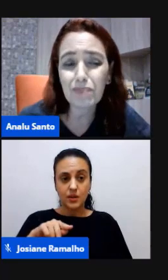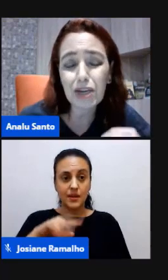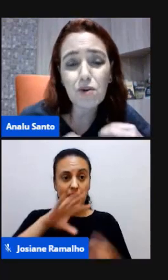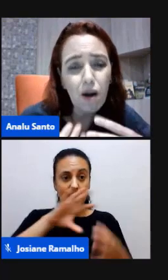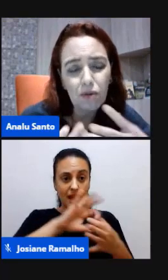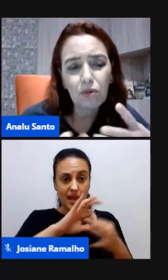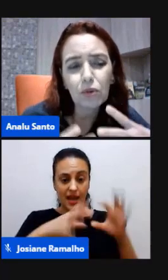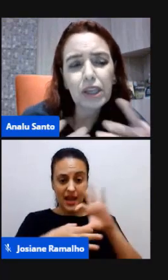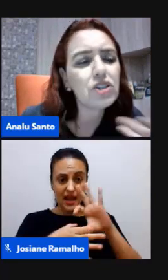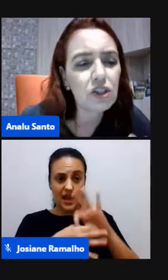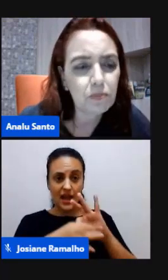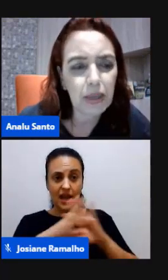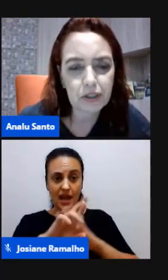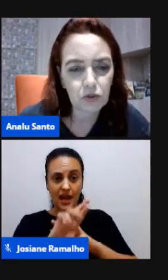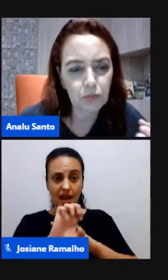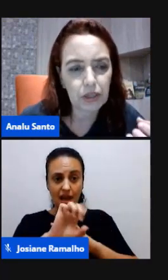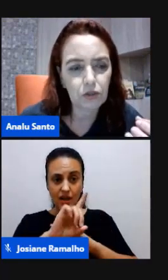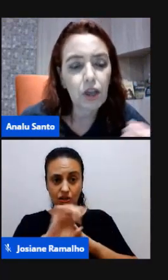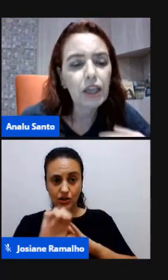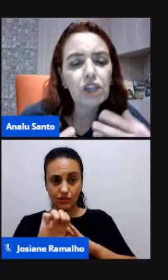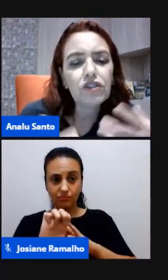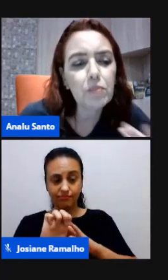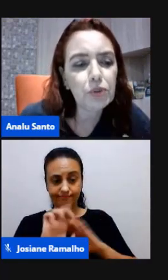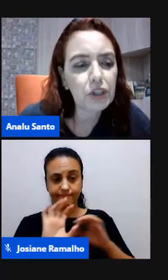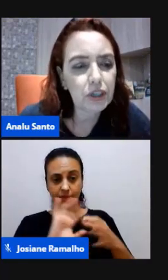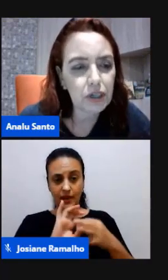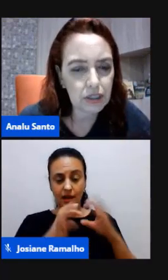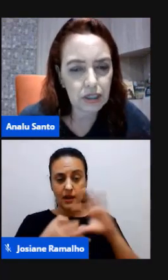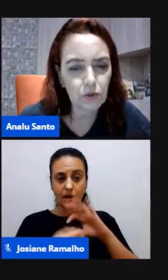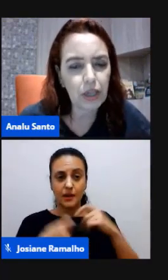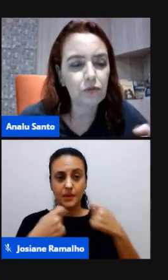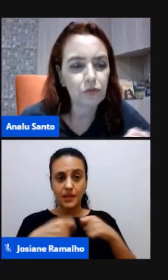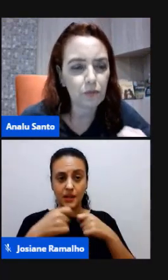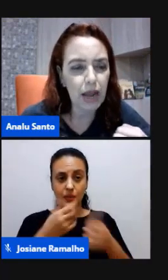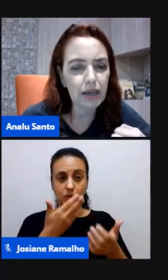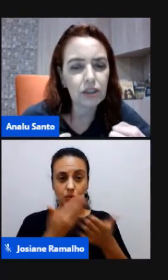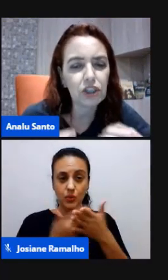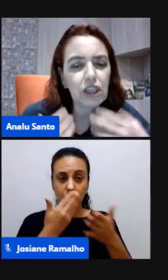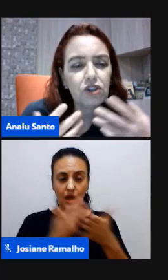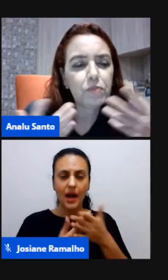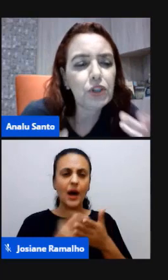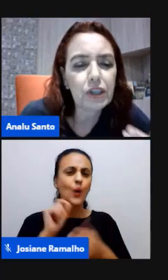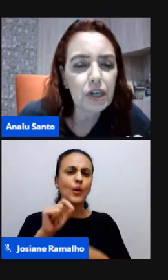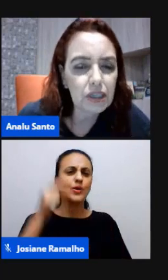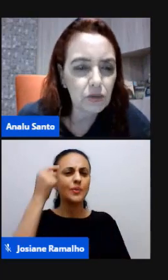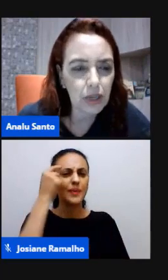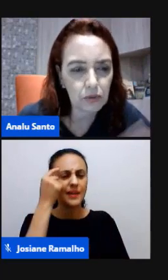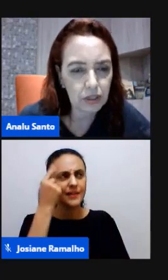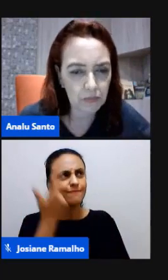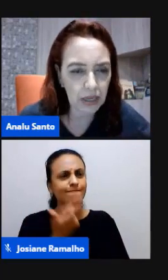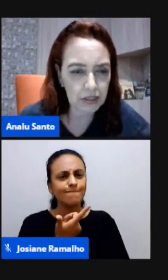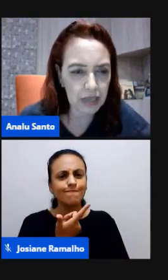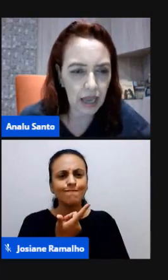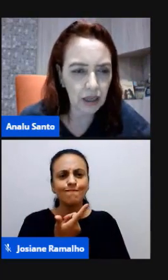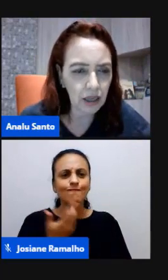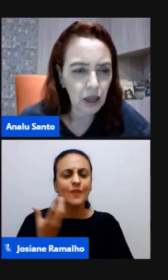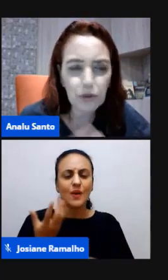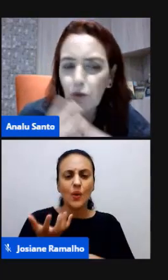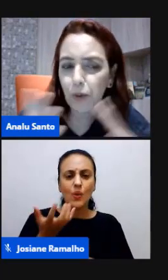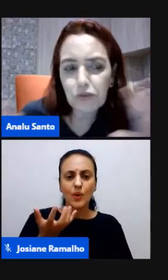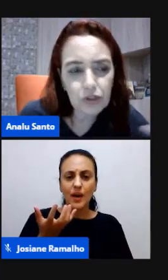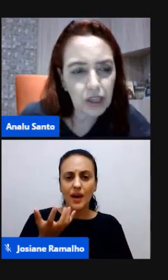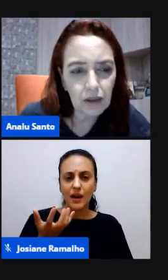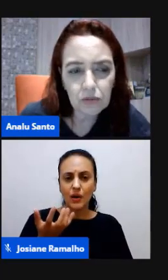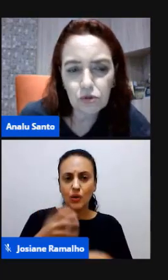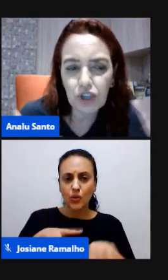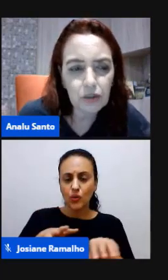e saber o que a gente pensa sobre isso. Que tipo de criança eu quero formar, que tipo de criança eu quero ter na minha sala. Porque